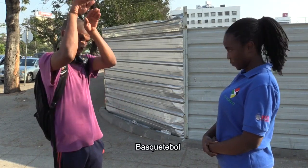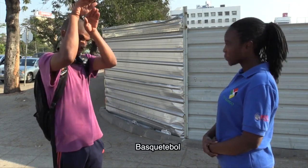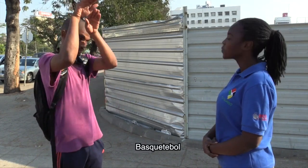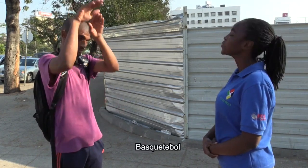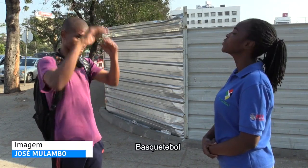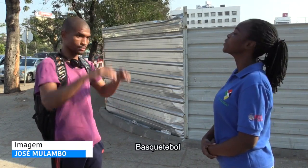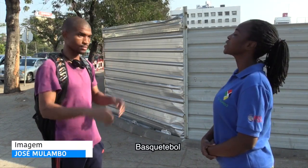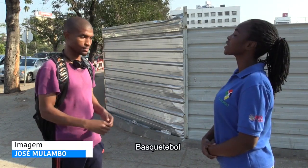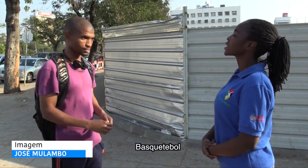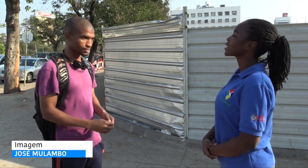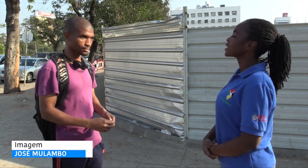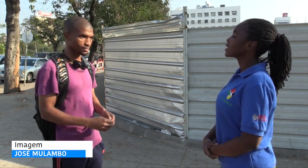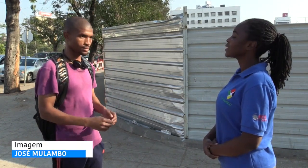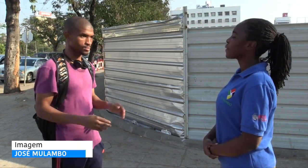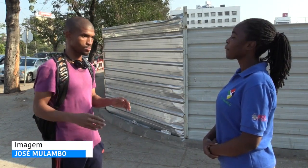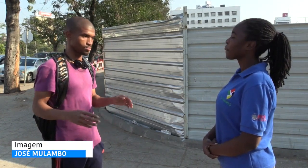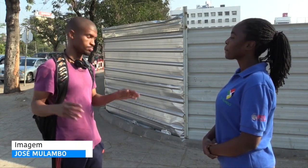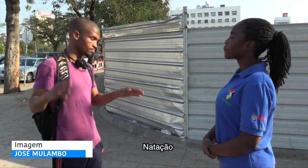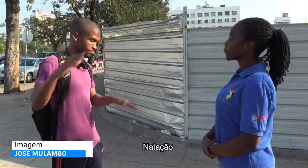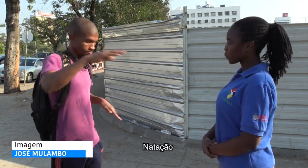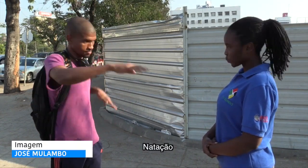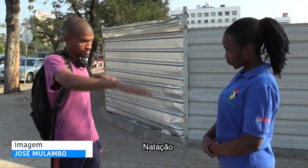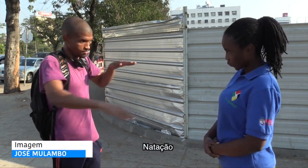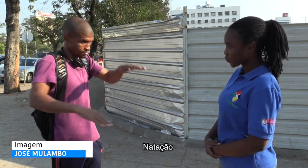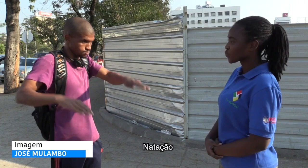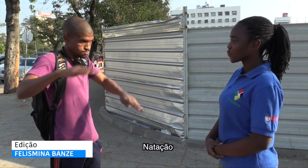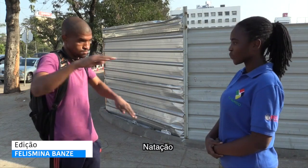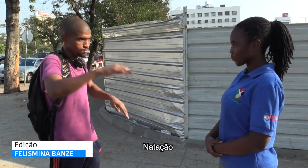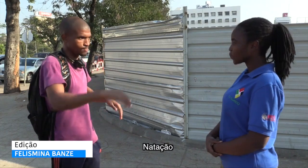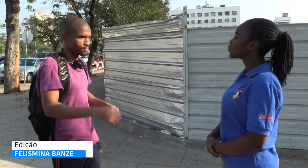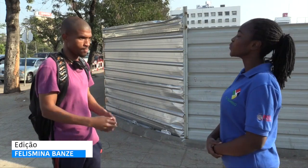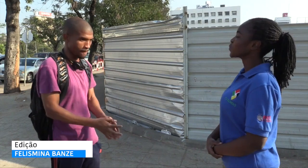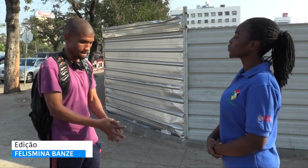BASQUETEBOL NATAÇÃO